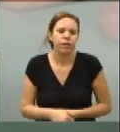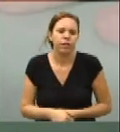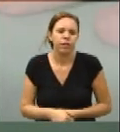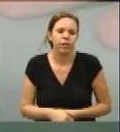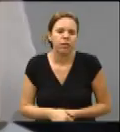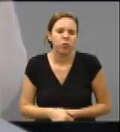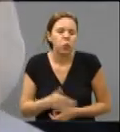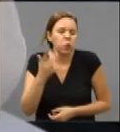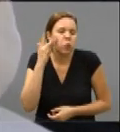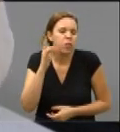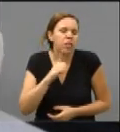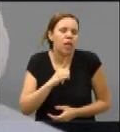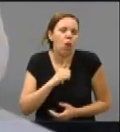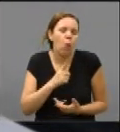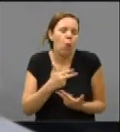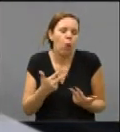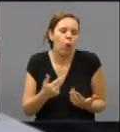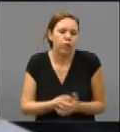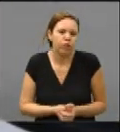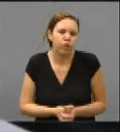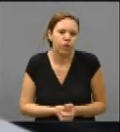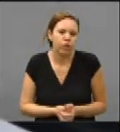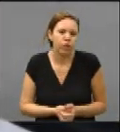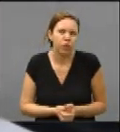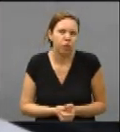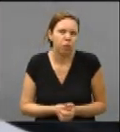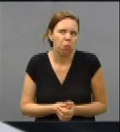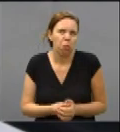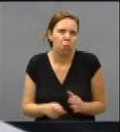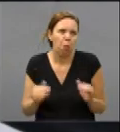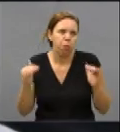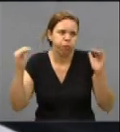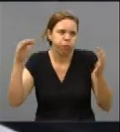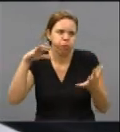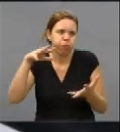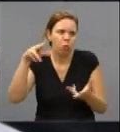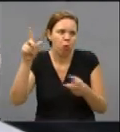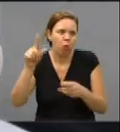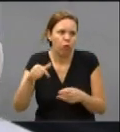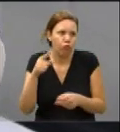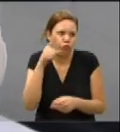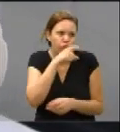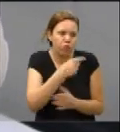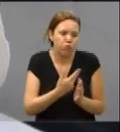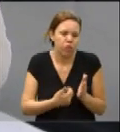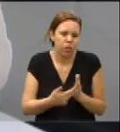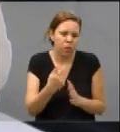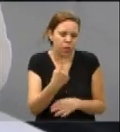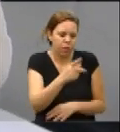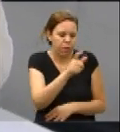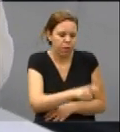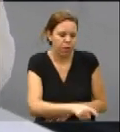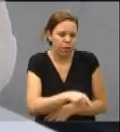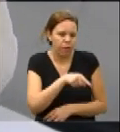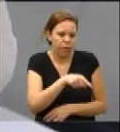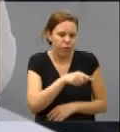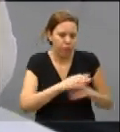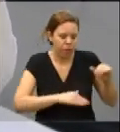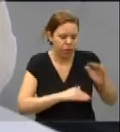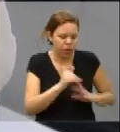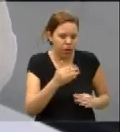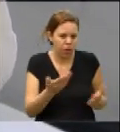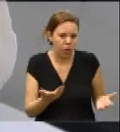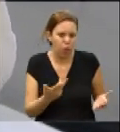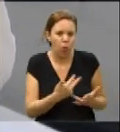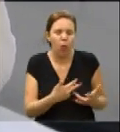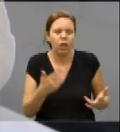Eu não sei se existe alguma coisa assim universal que seja difícil de desenhar. Pra você? Pra mim,